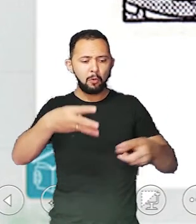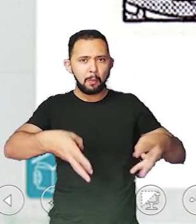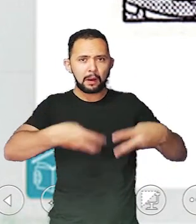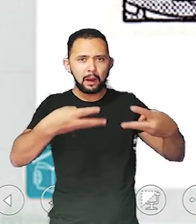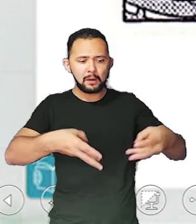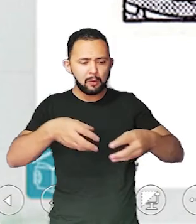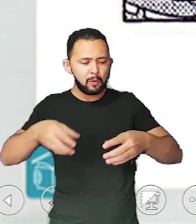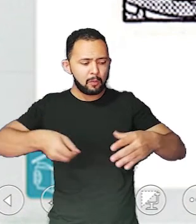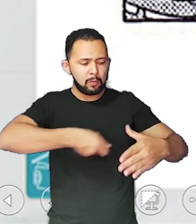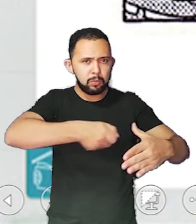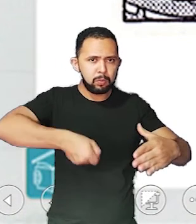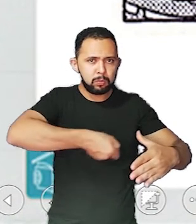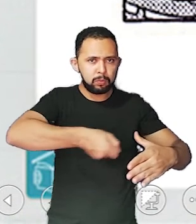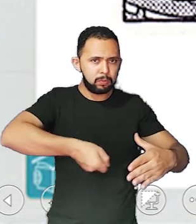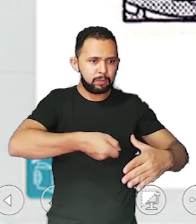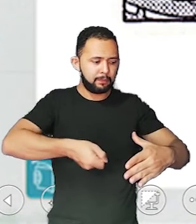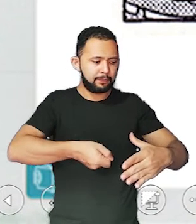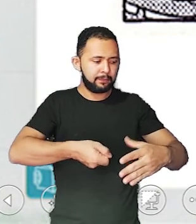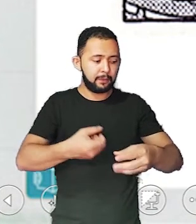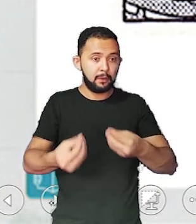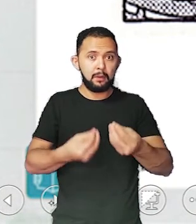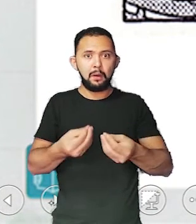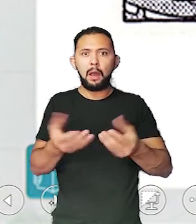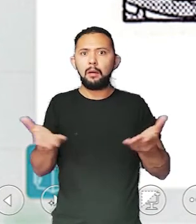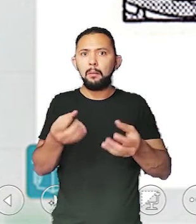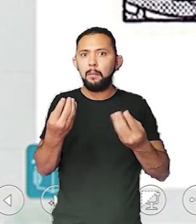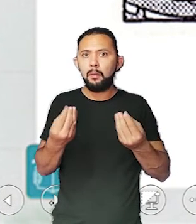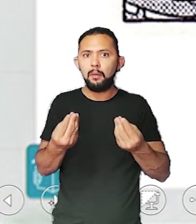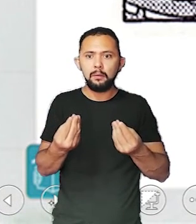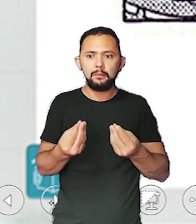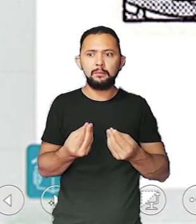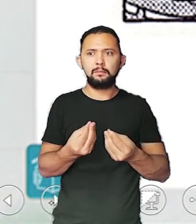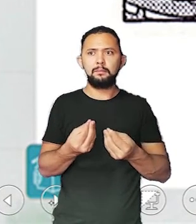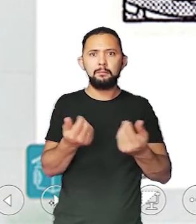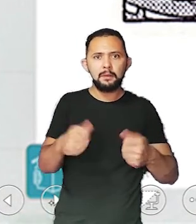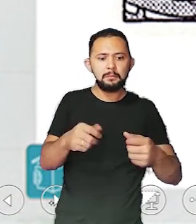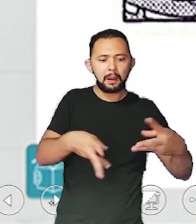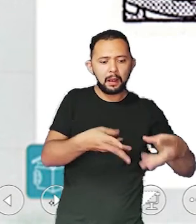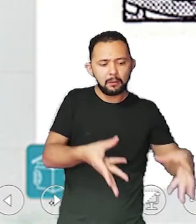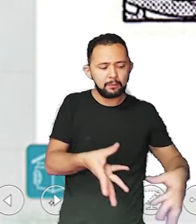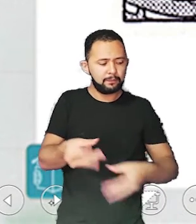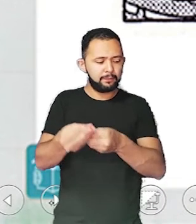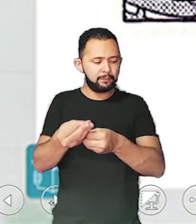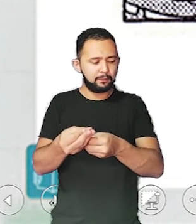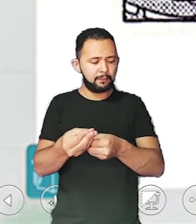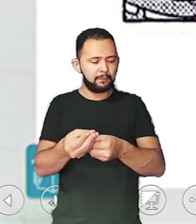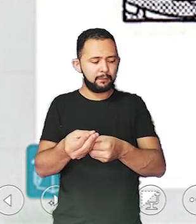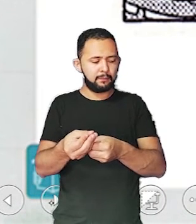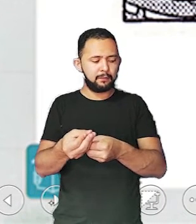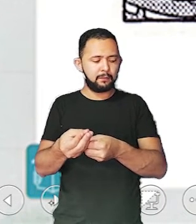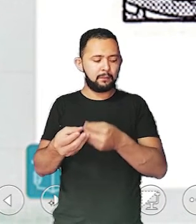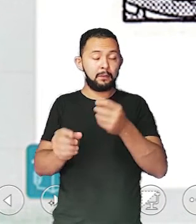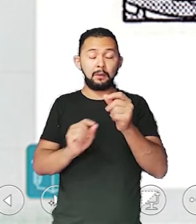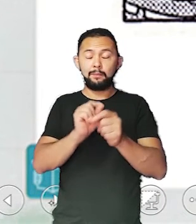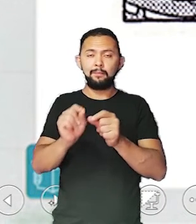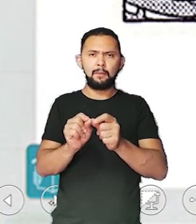pôs demais, agora precisa pôr mais macarrão. Aí ele, pronto, está satisfeito? E o pior é que a sobremesa é pêssego com creme,